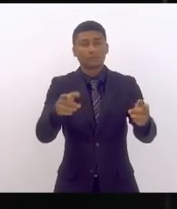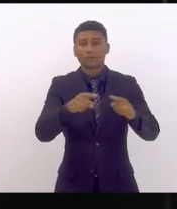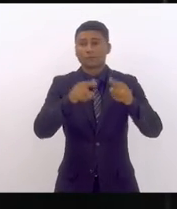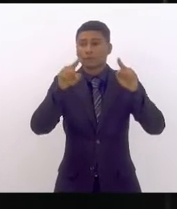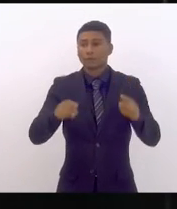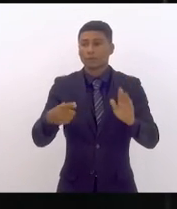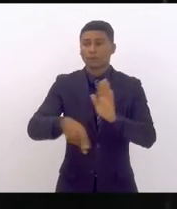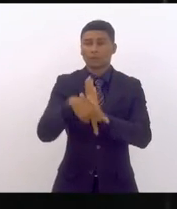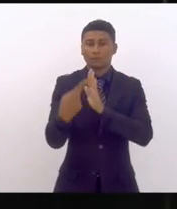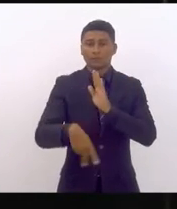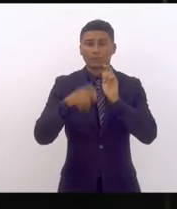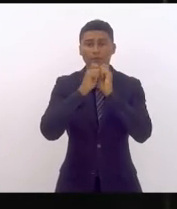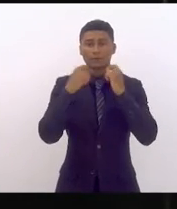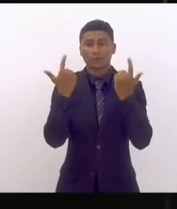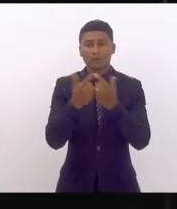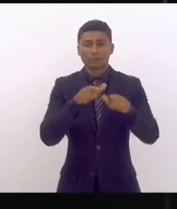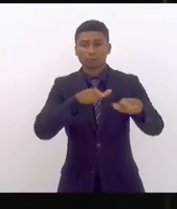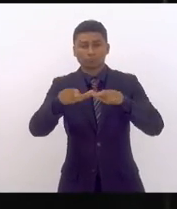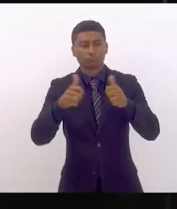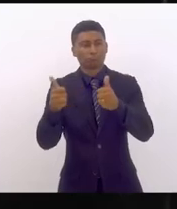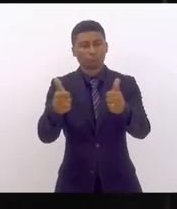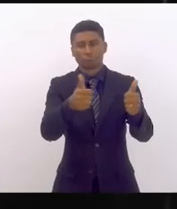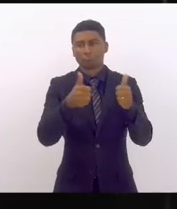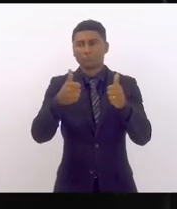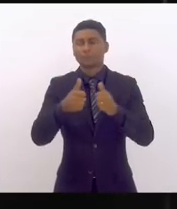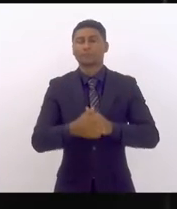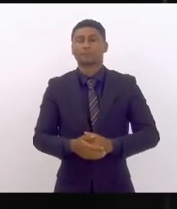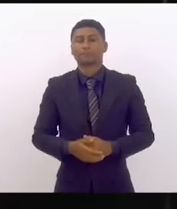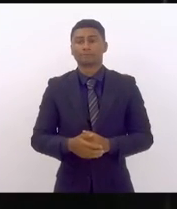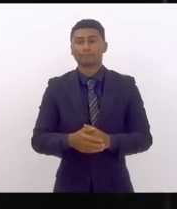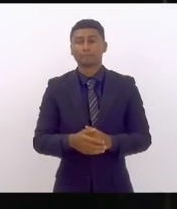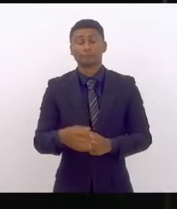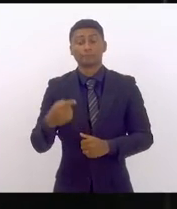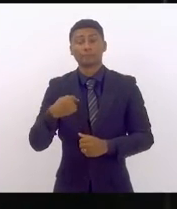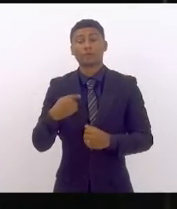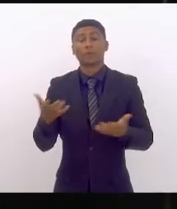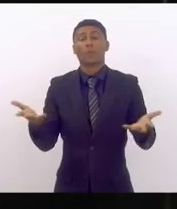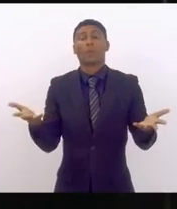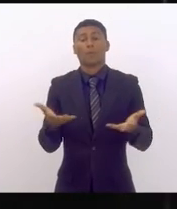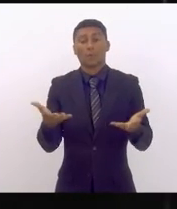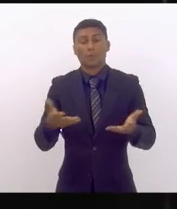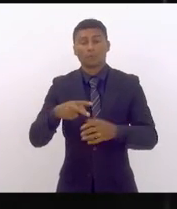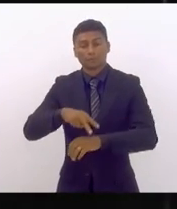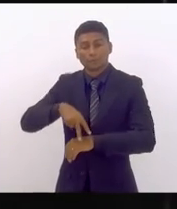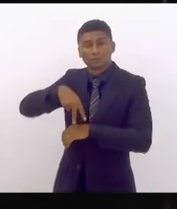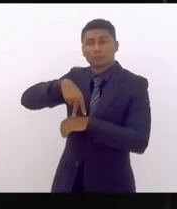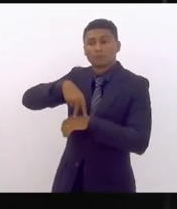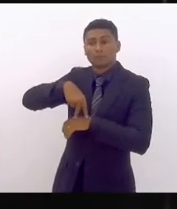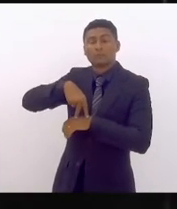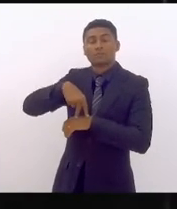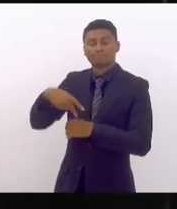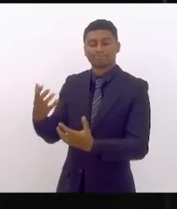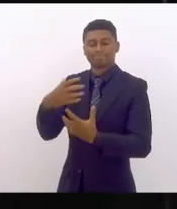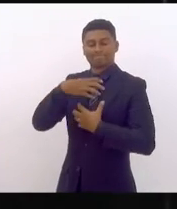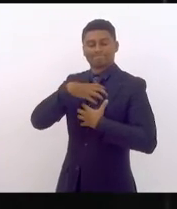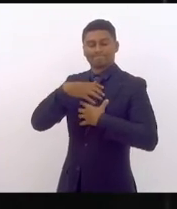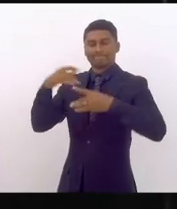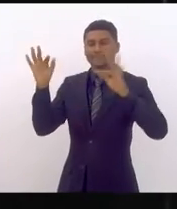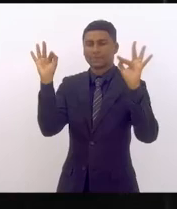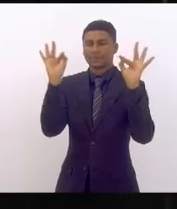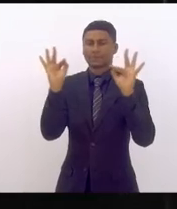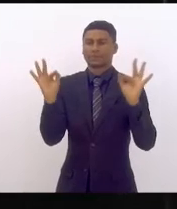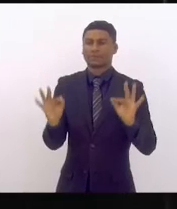essa casa funcione de verdade é com muita felicidade que hoje suba esta Tribuna né